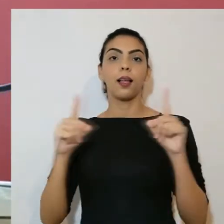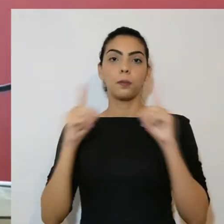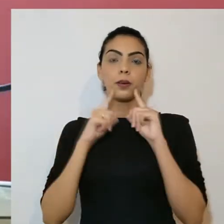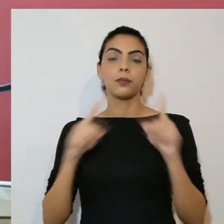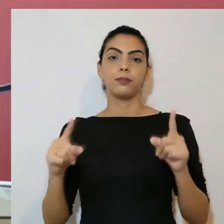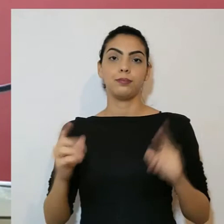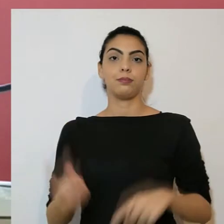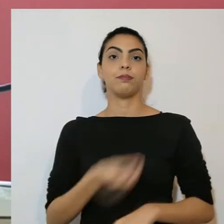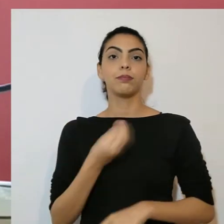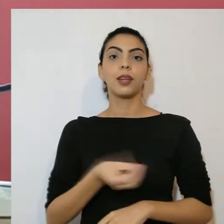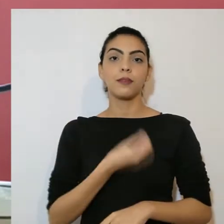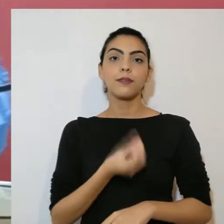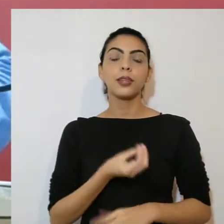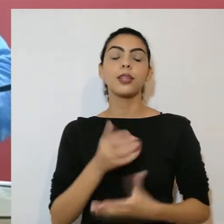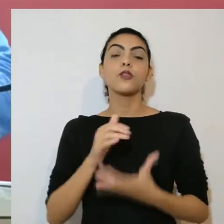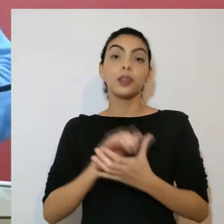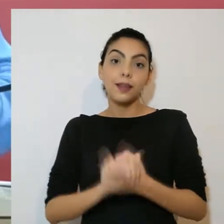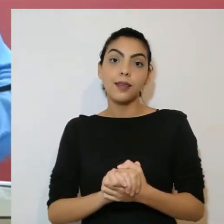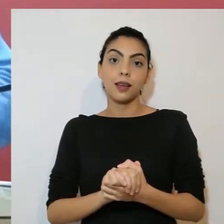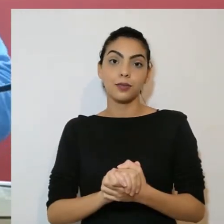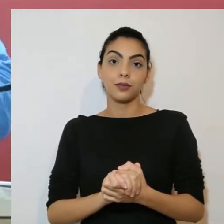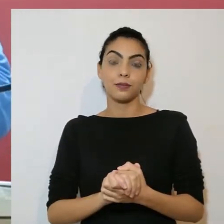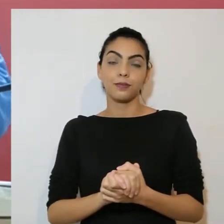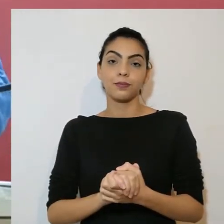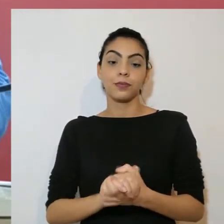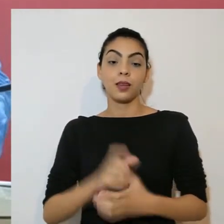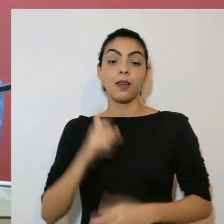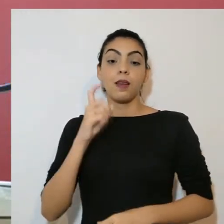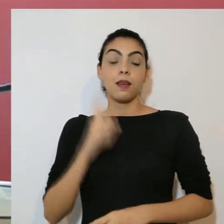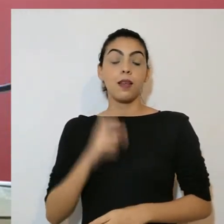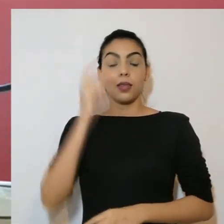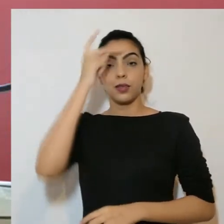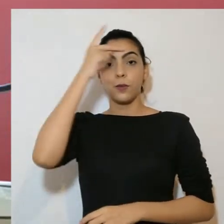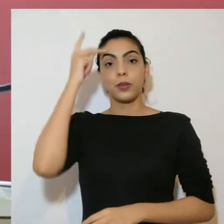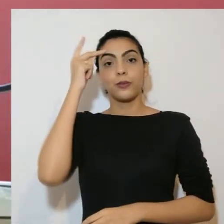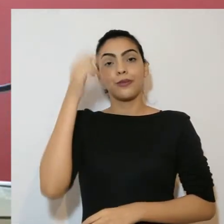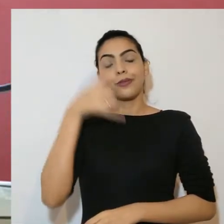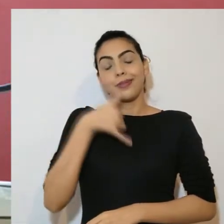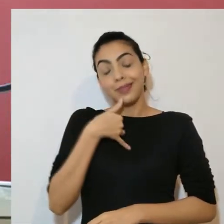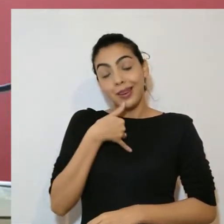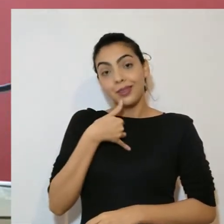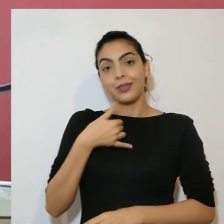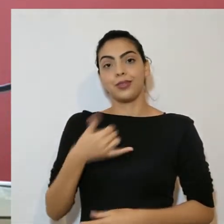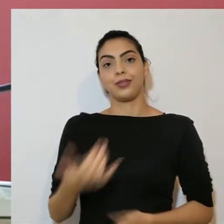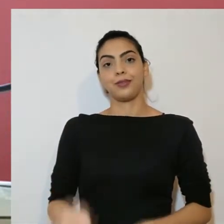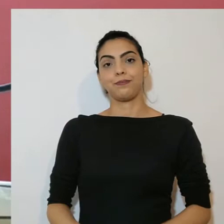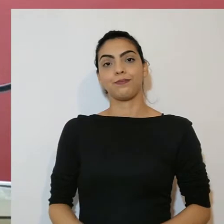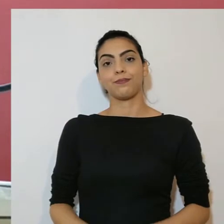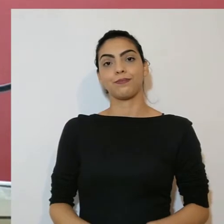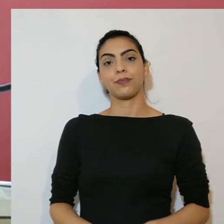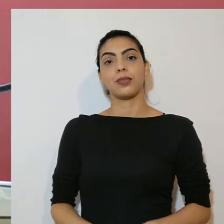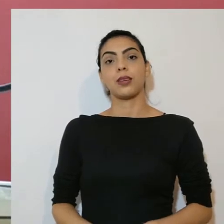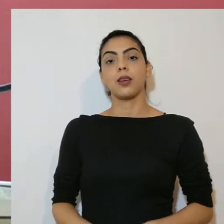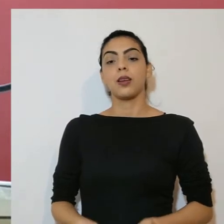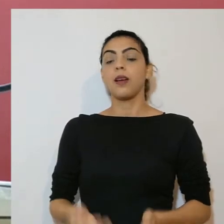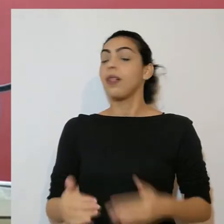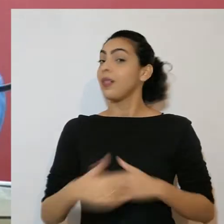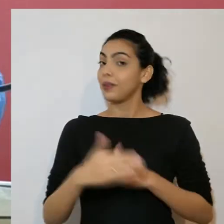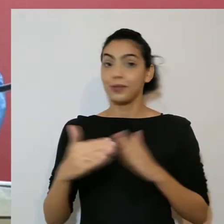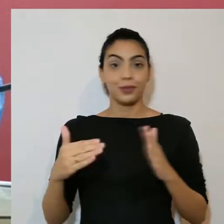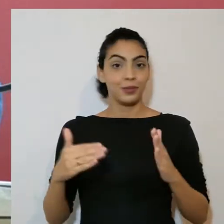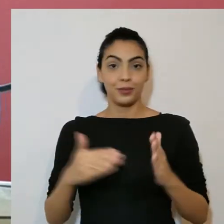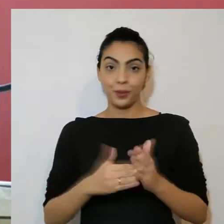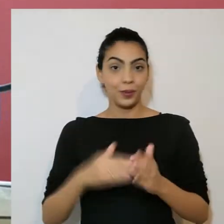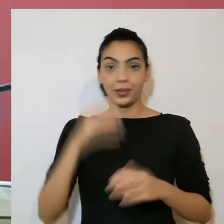da vida a dois e se tornaram pessoas infelizes.